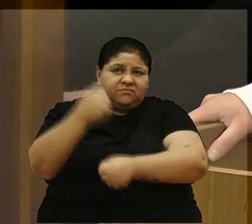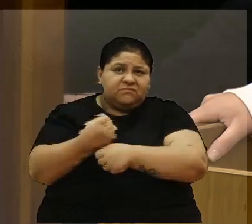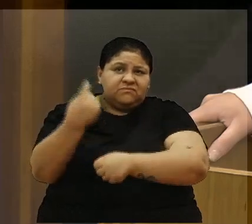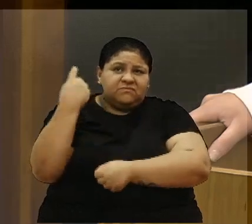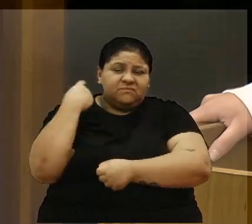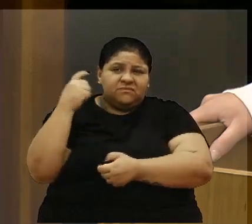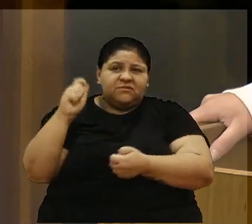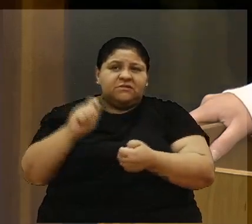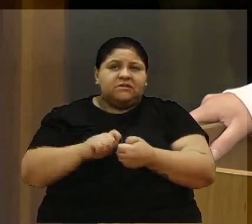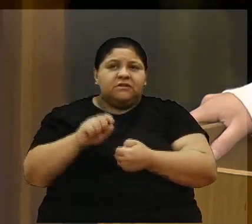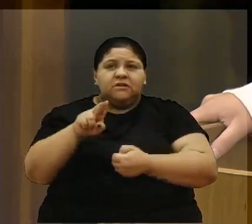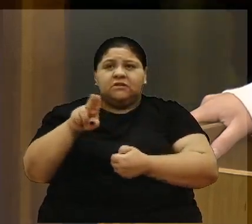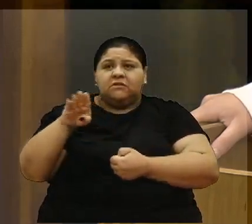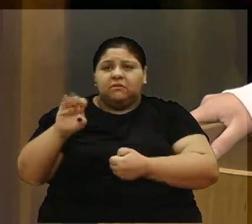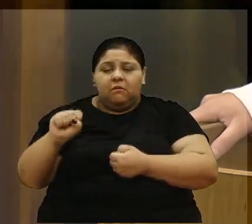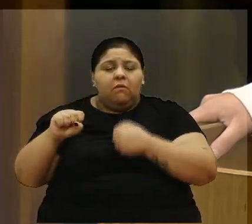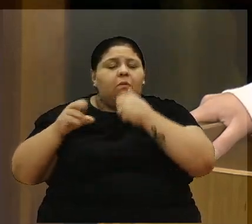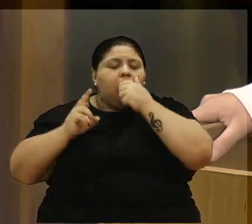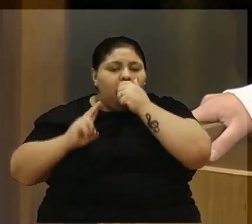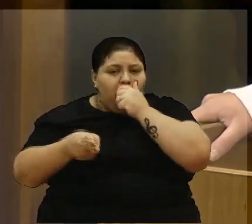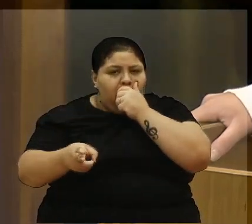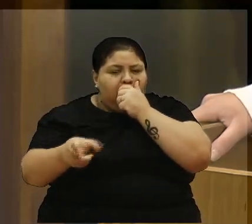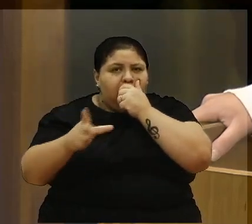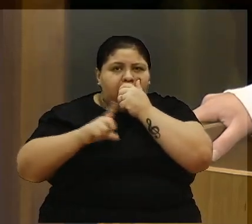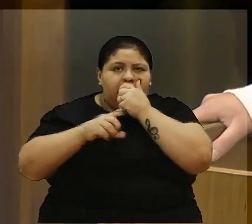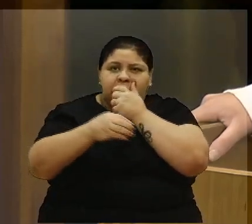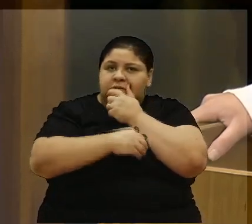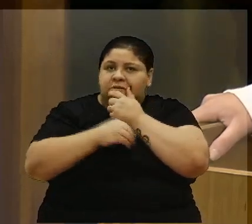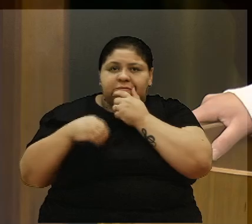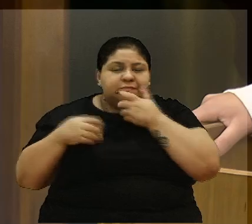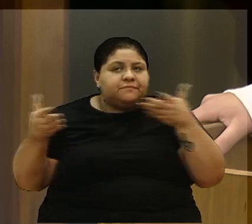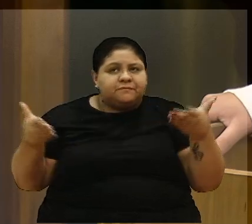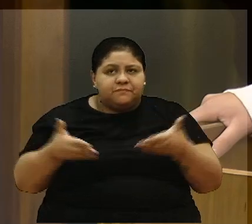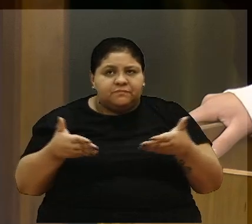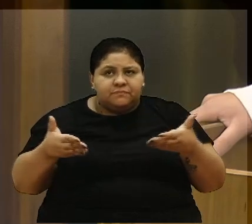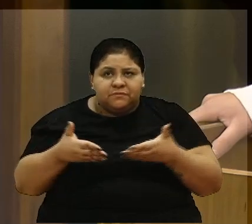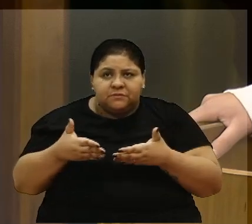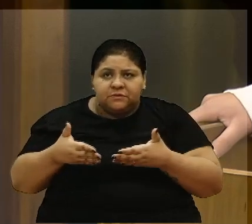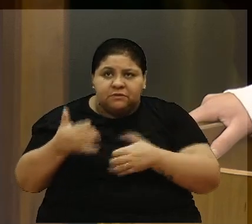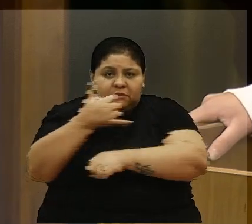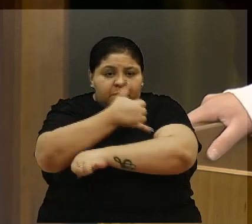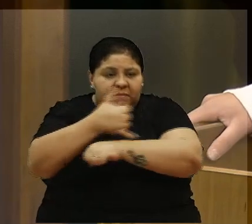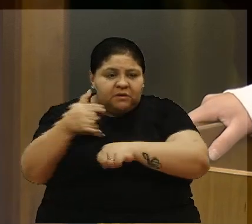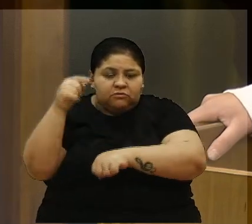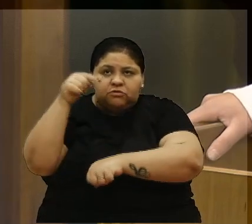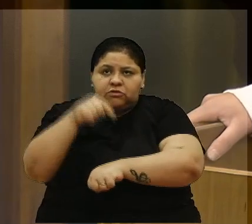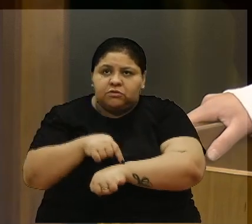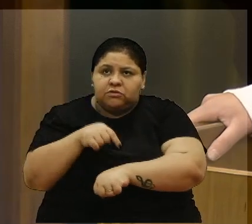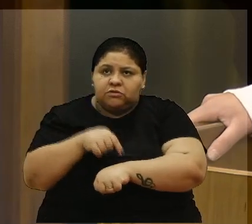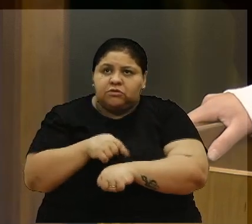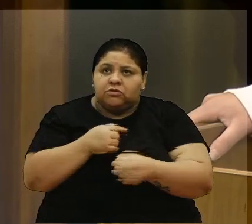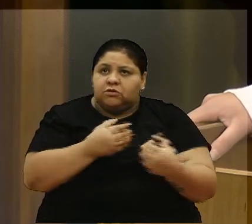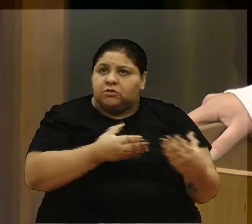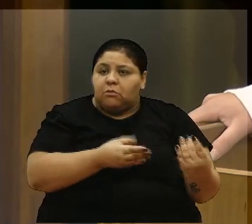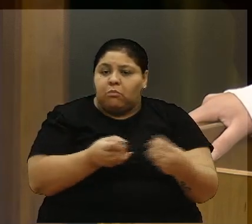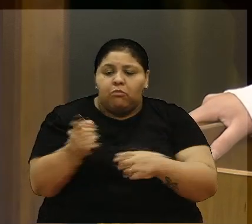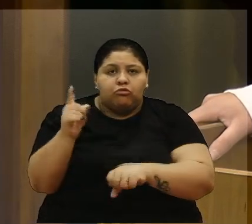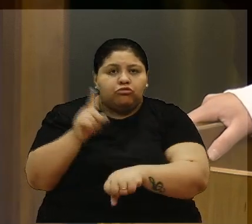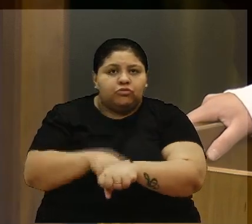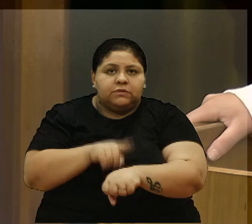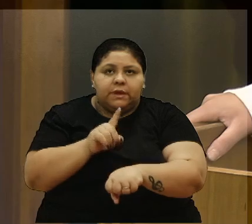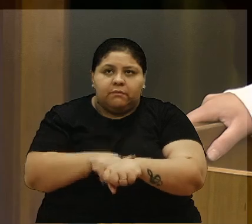com que as UBSs ainda estejam sem médicos hoje. Passado todo esse tempo, passado muito